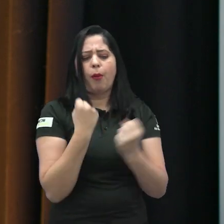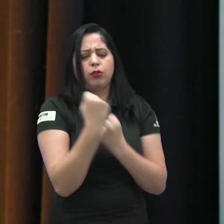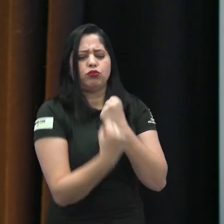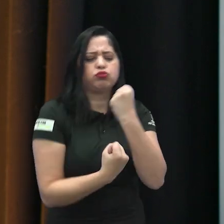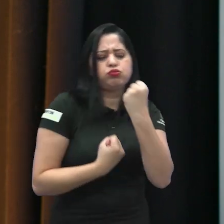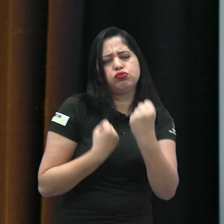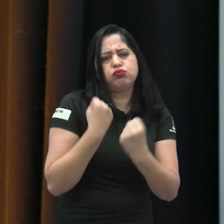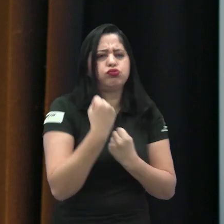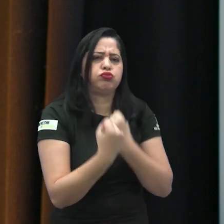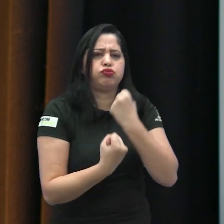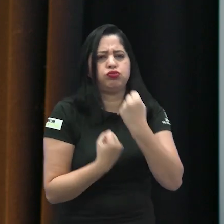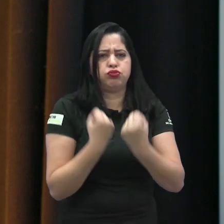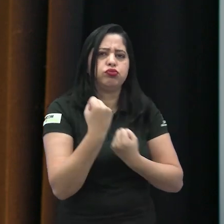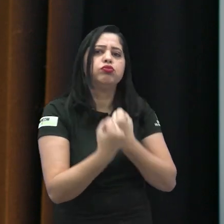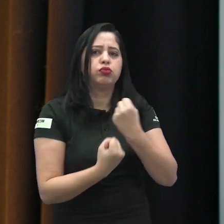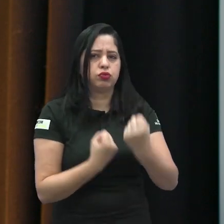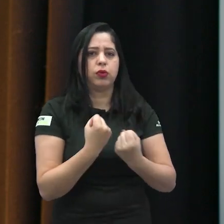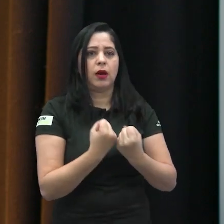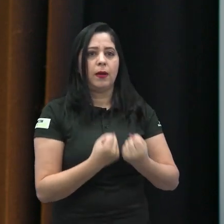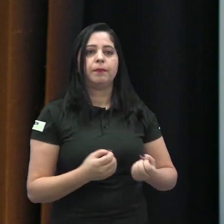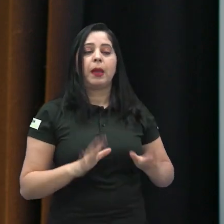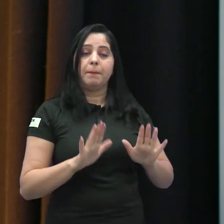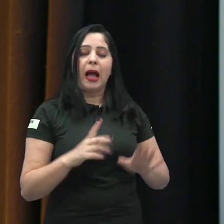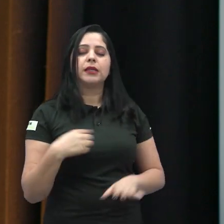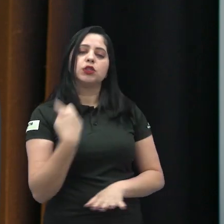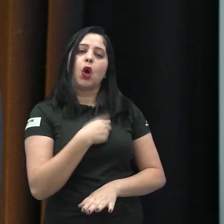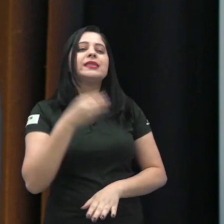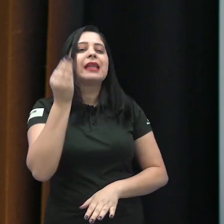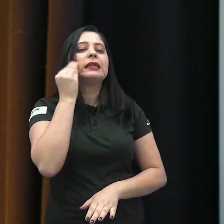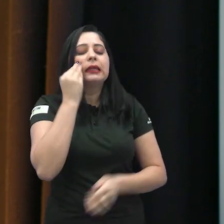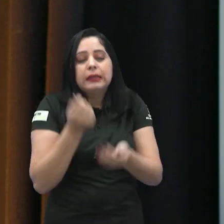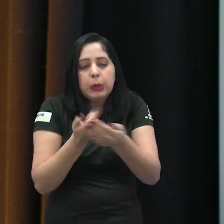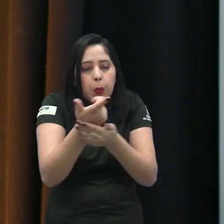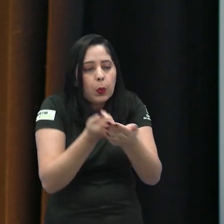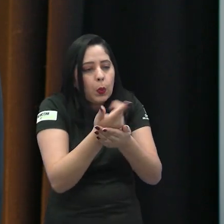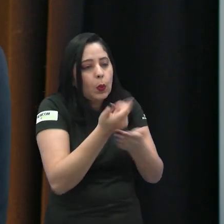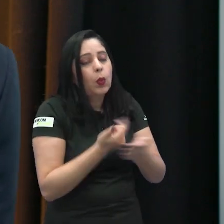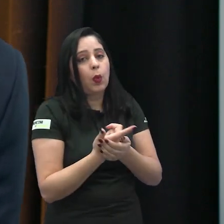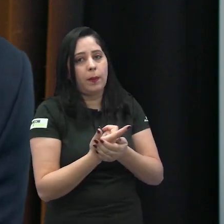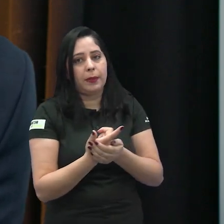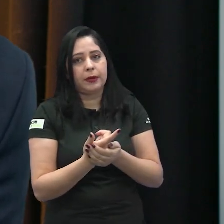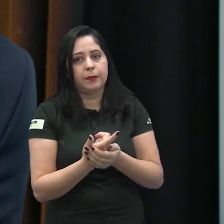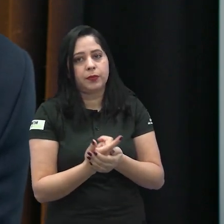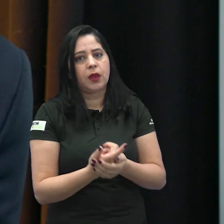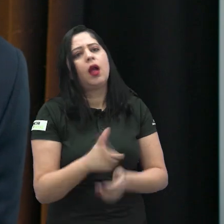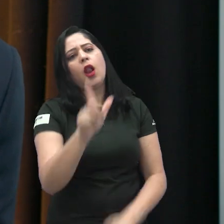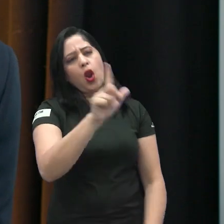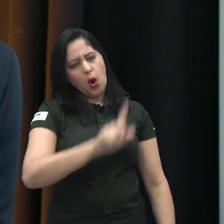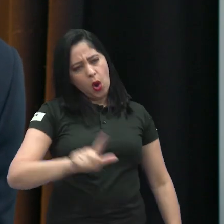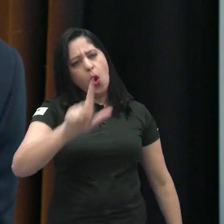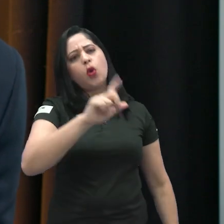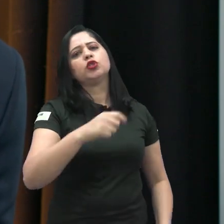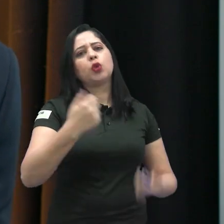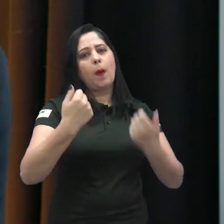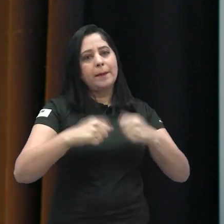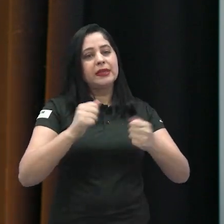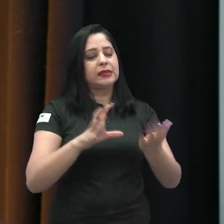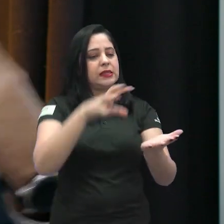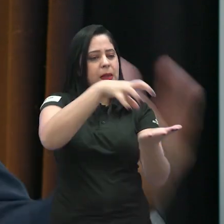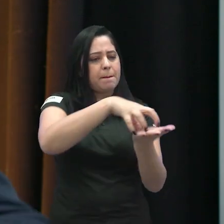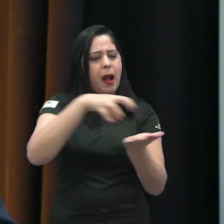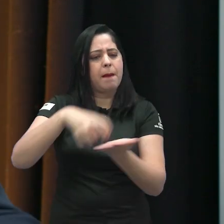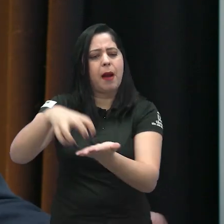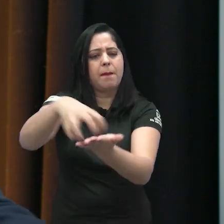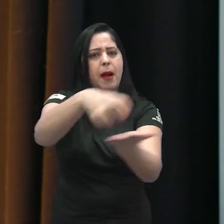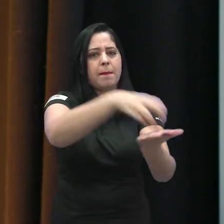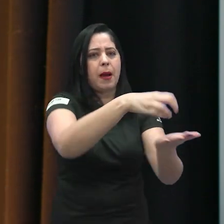nós estamos buscando agora para o poliesportivo João do Pulo, né? E também a melhoria, logicamente, dos poliesportivos,